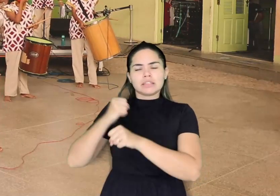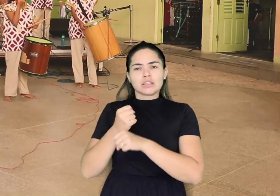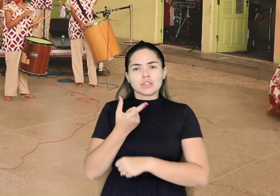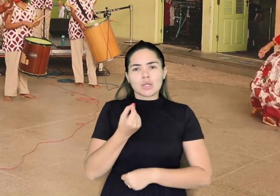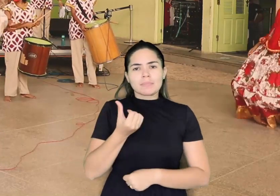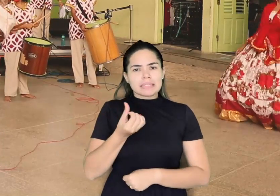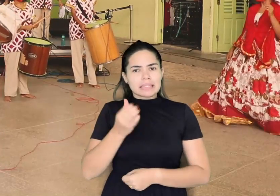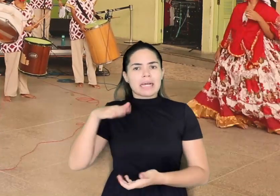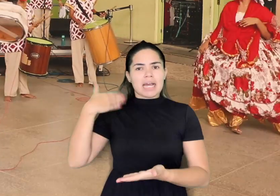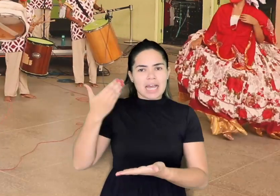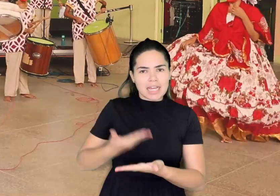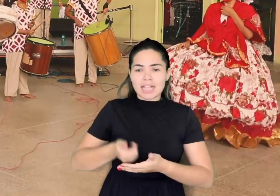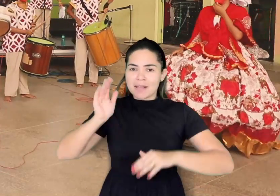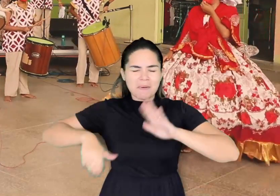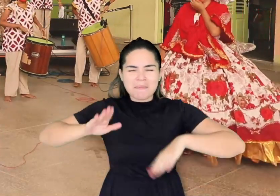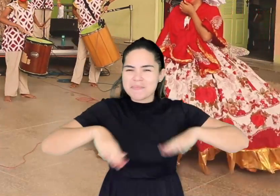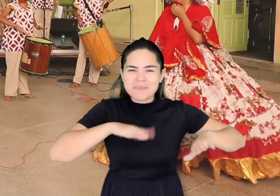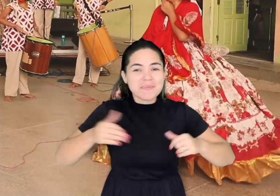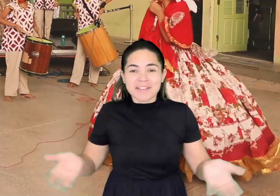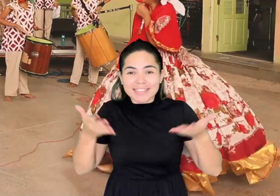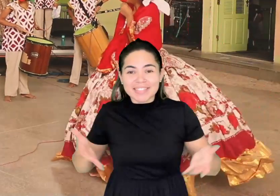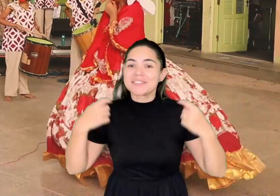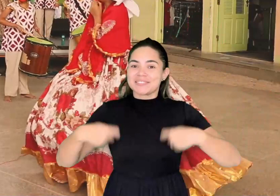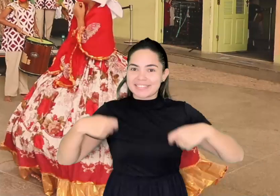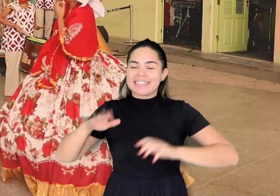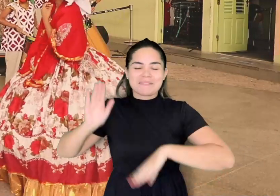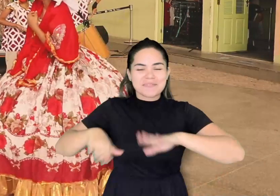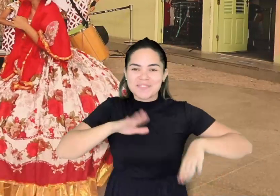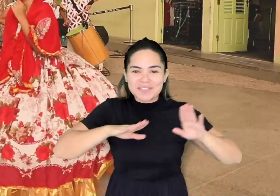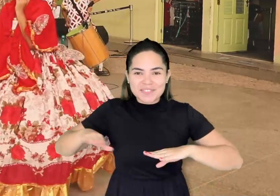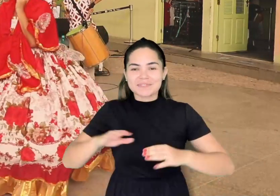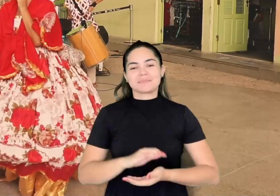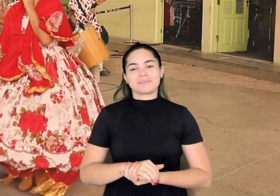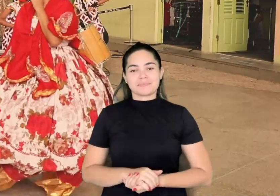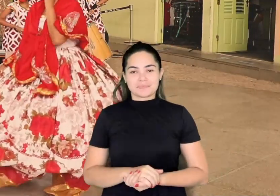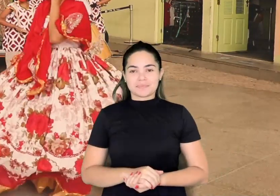2016. Faz batucada, gente. Tem que ter.